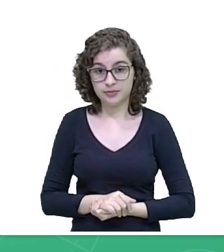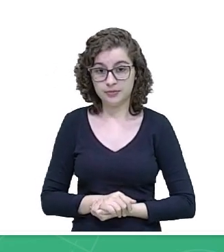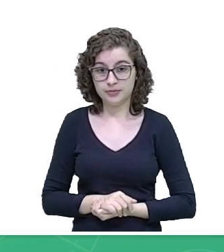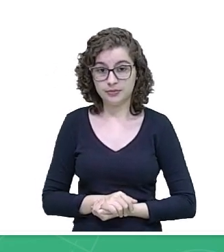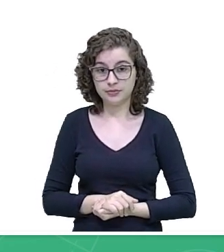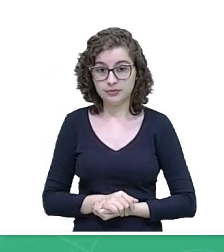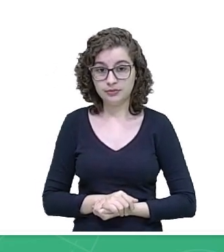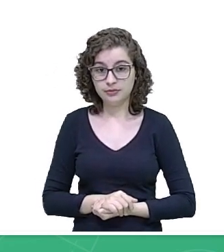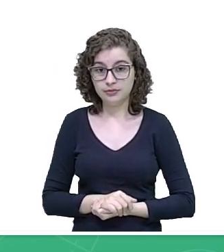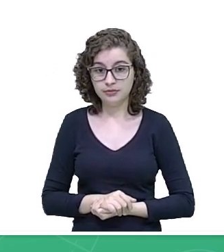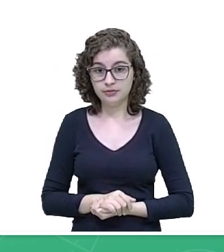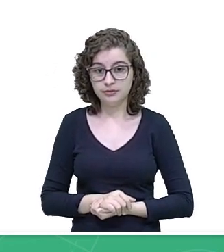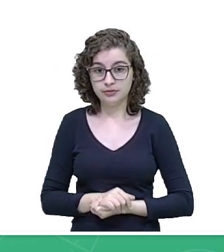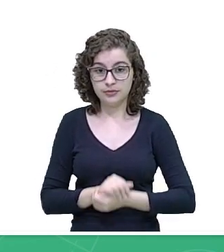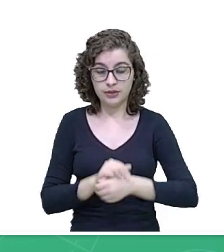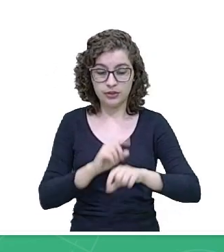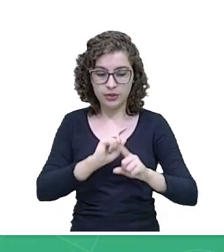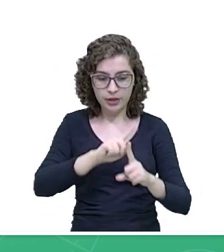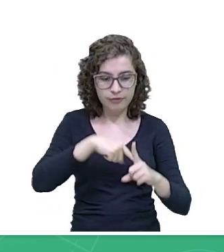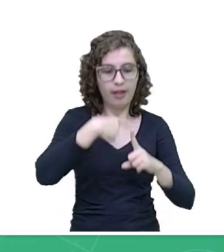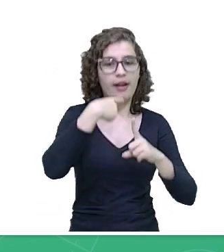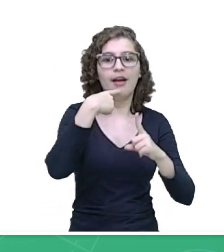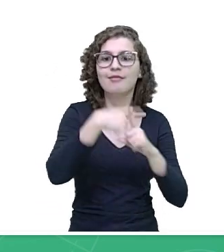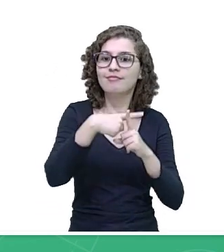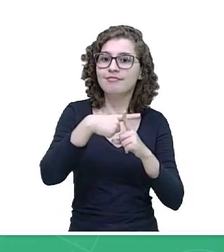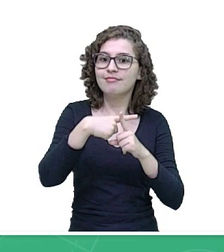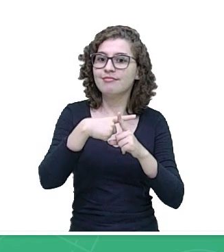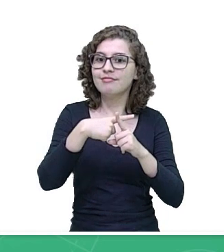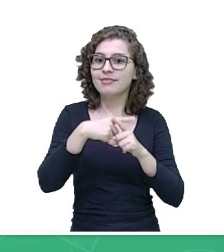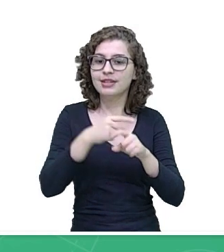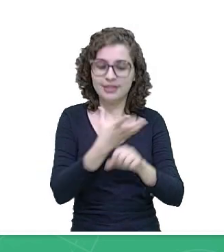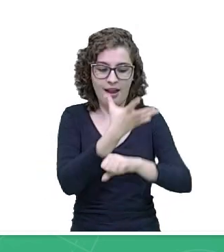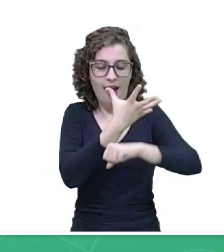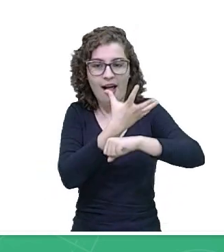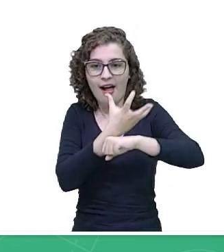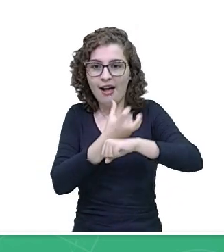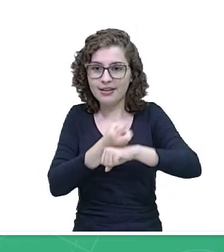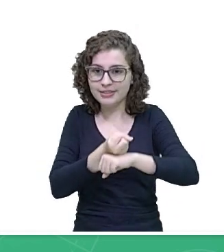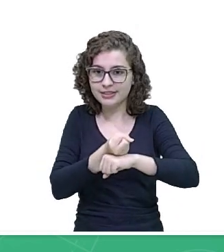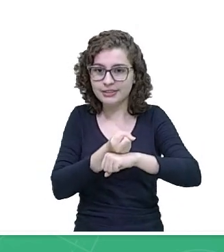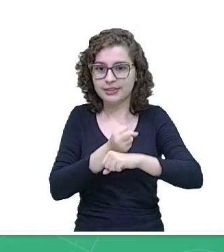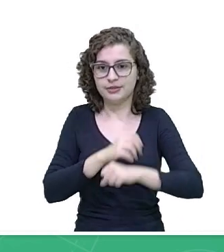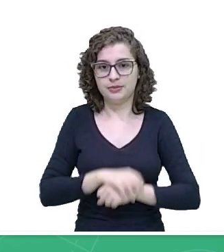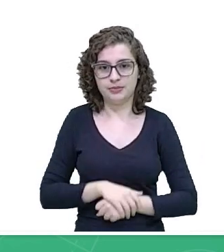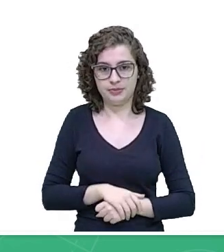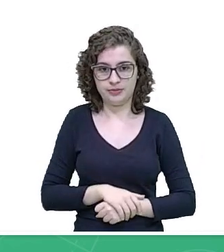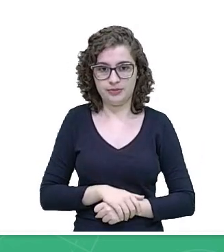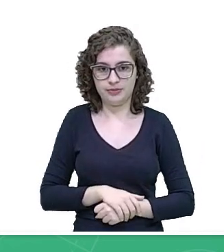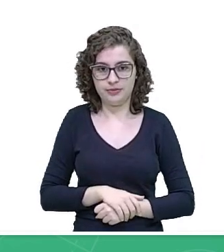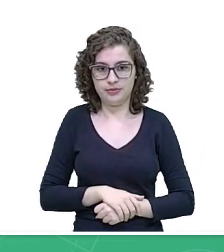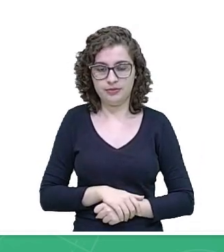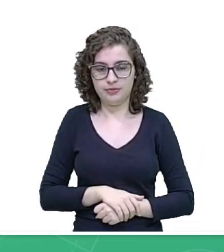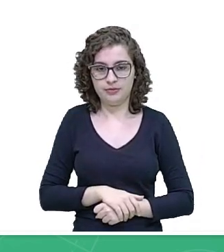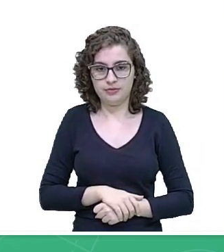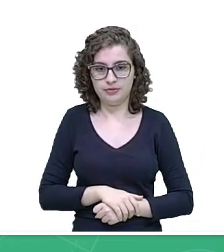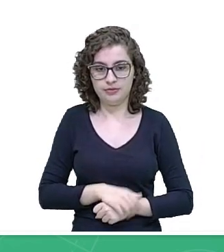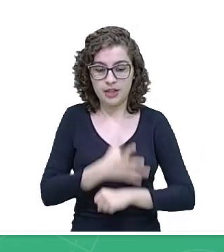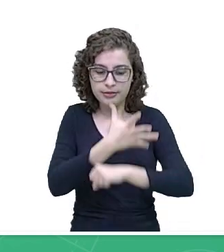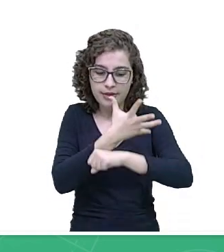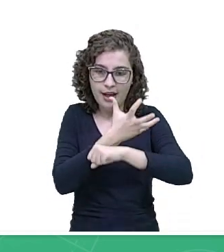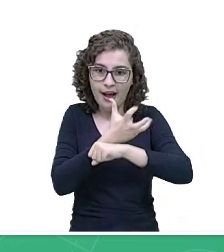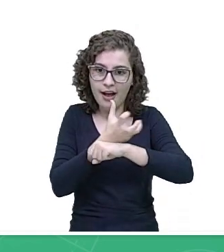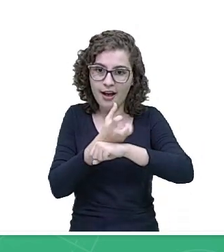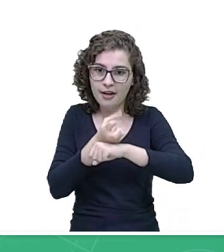ele vai ganhar calor. Que tipo de processo? Exotérmico ou endotérmico? É o processo que absorve